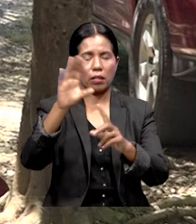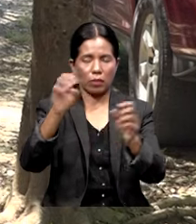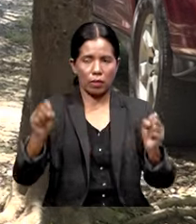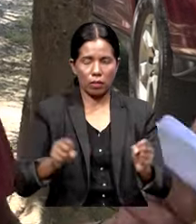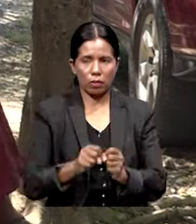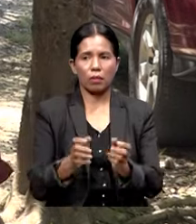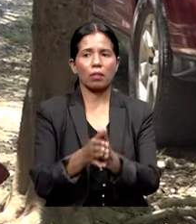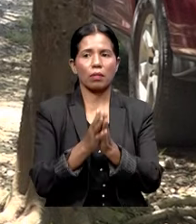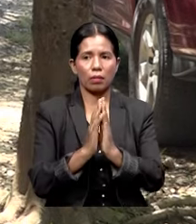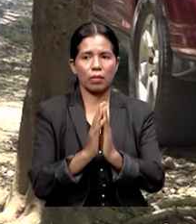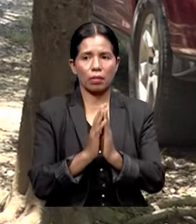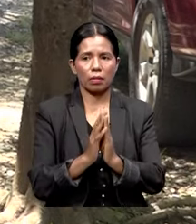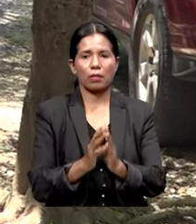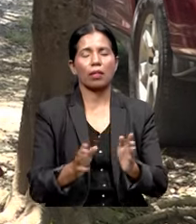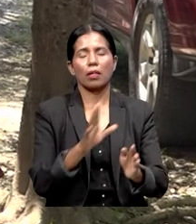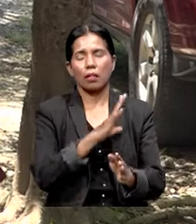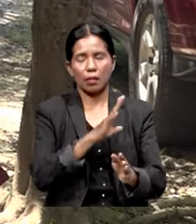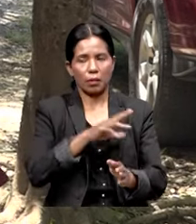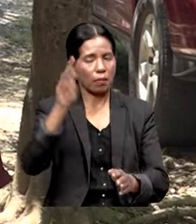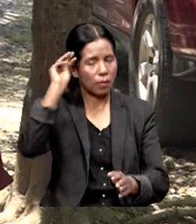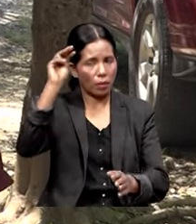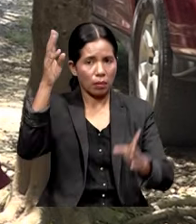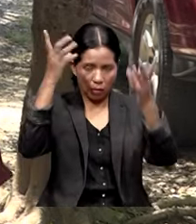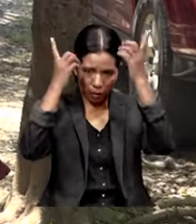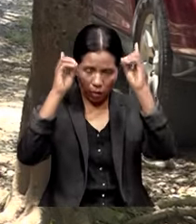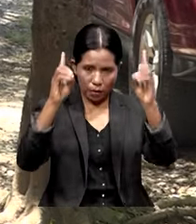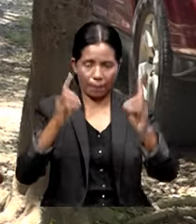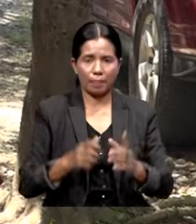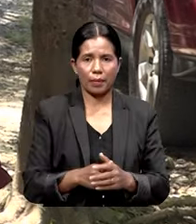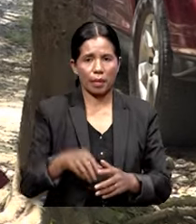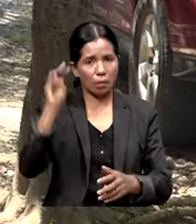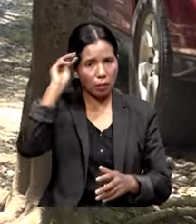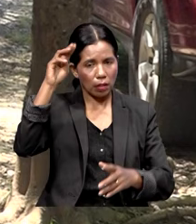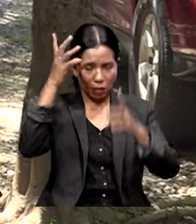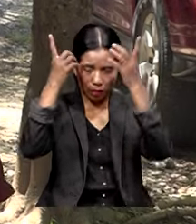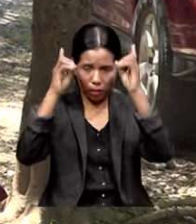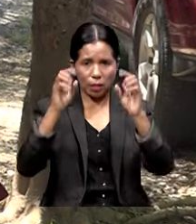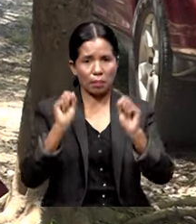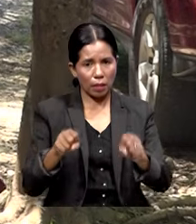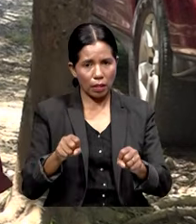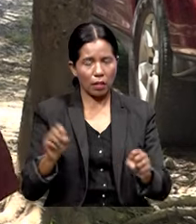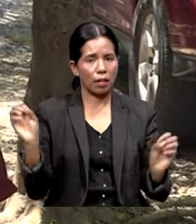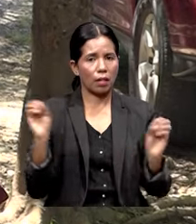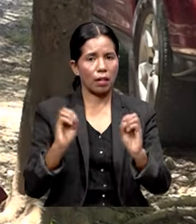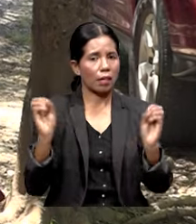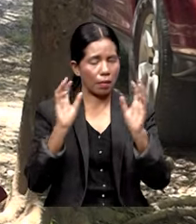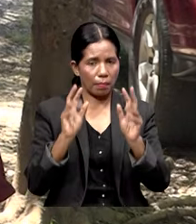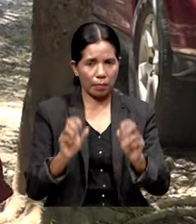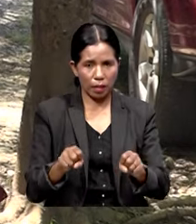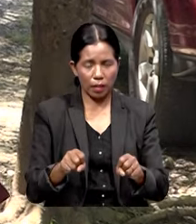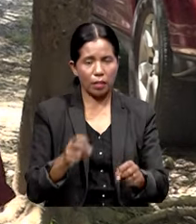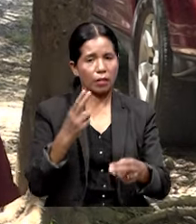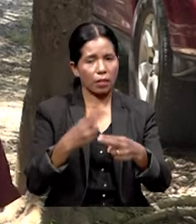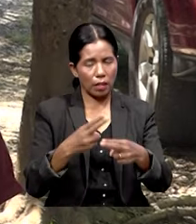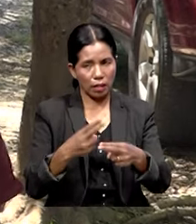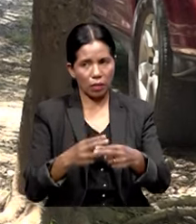exigência nené, depende para o Ministério, mas o auxílio decide. O Ministério mas decide que está bem legal, a bem, está um arranjo da nega lá, está um